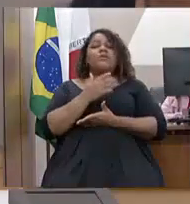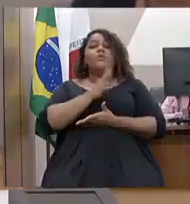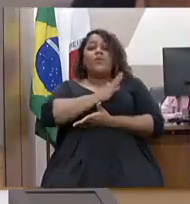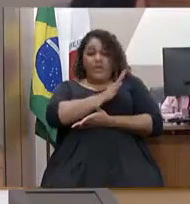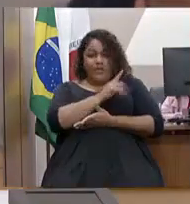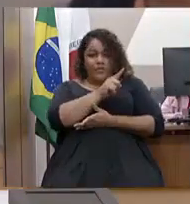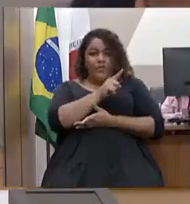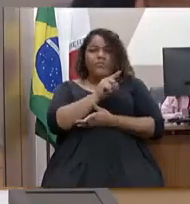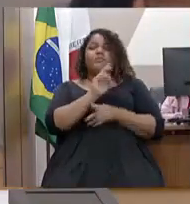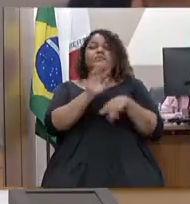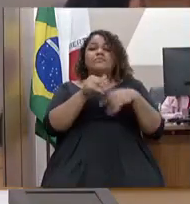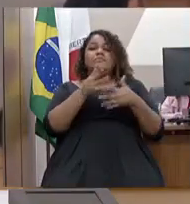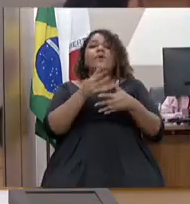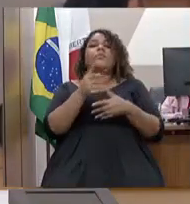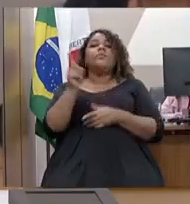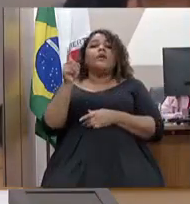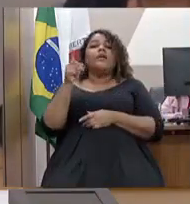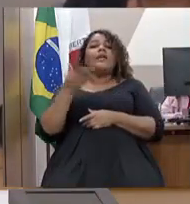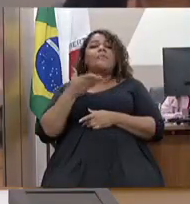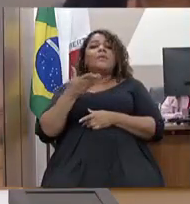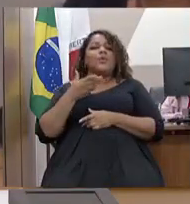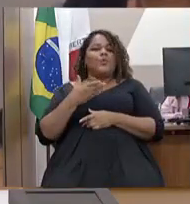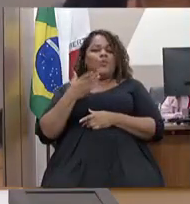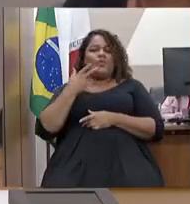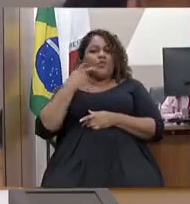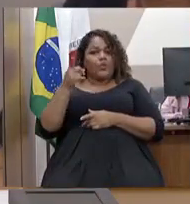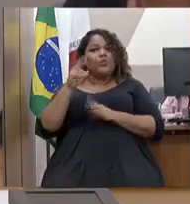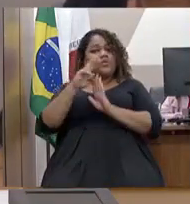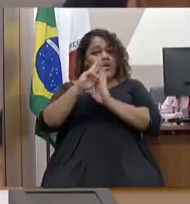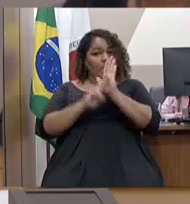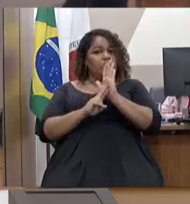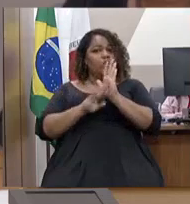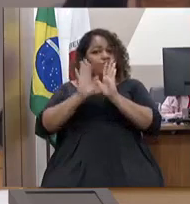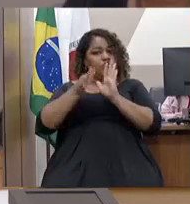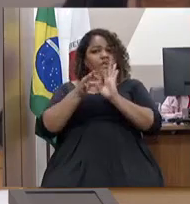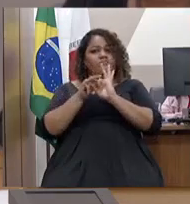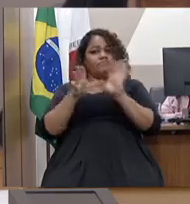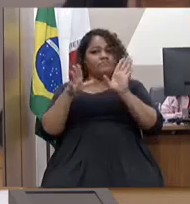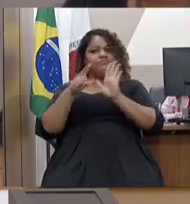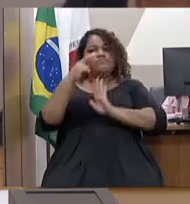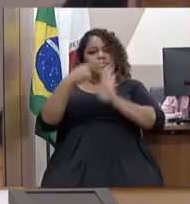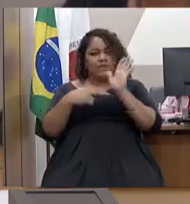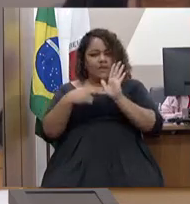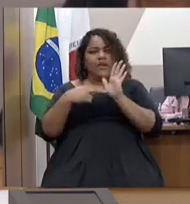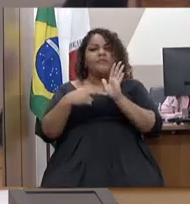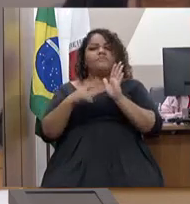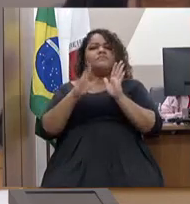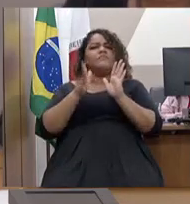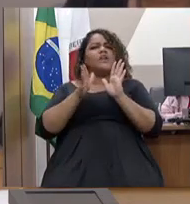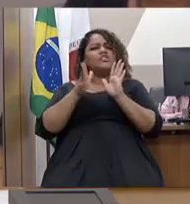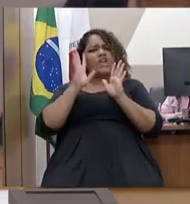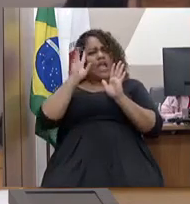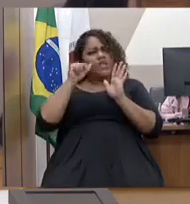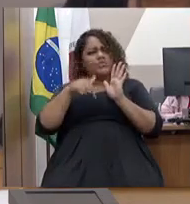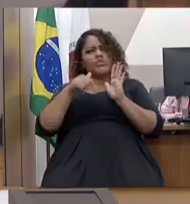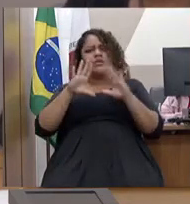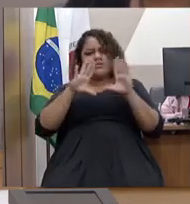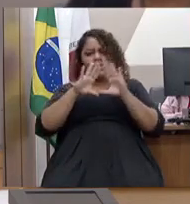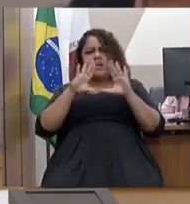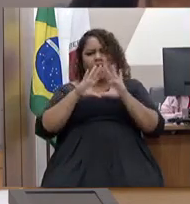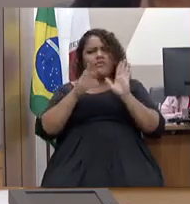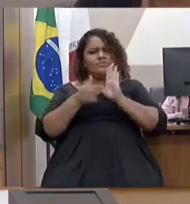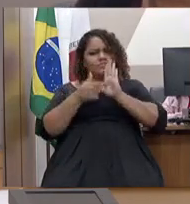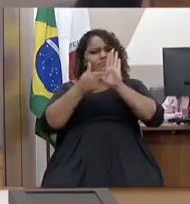aqui no Ministério do Trabalho e tem um relatório que está disponível publicamente e que já foi mostrado inclusive aqui acho que nessa casa também